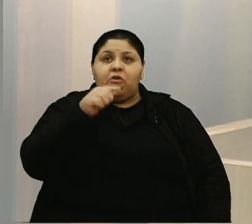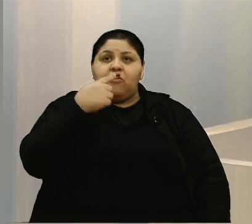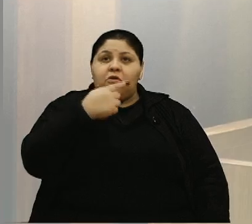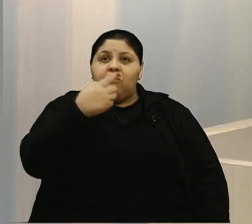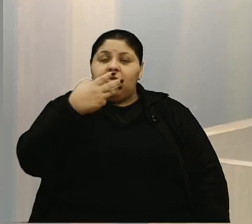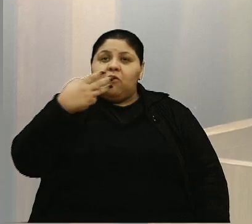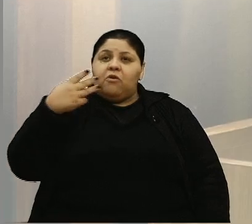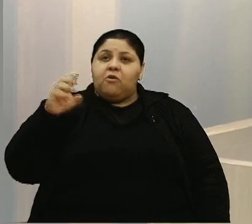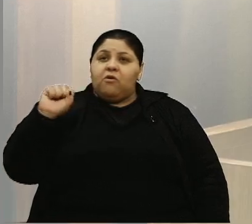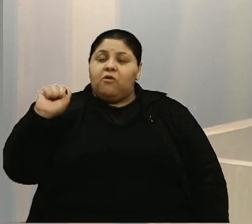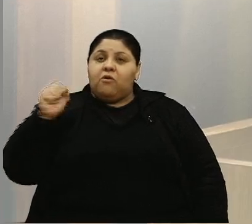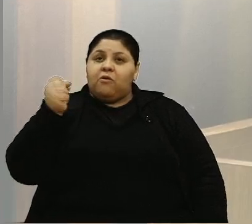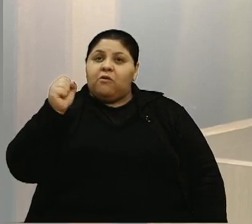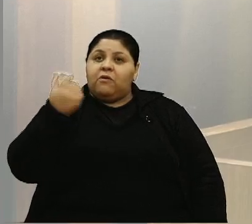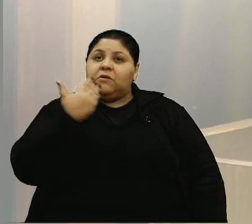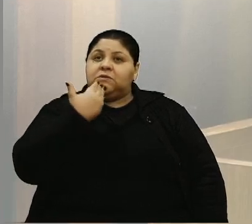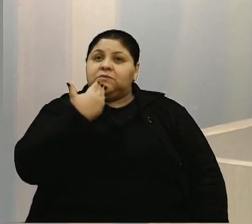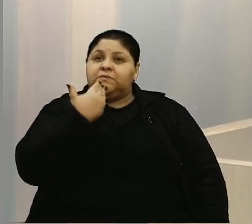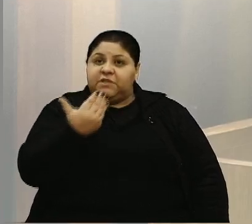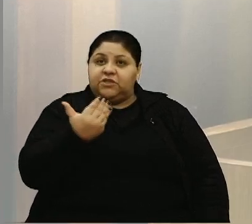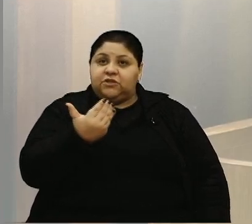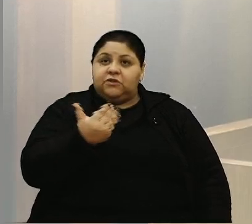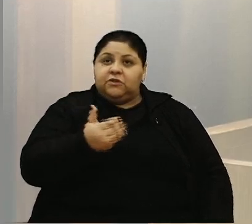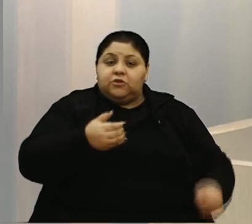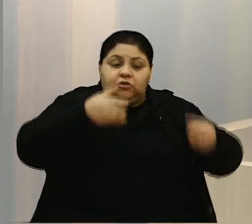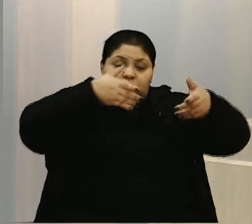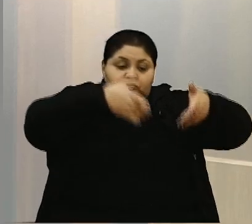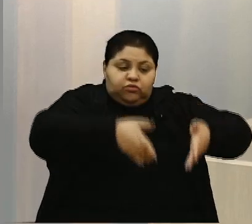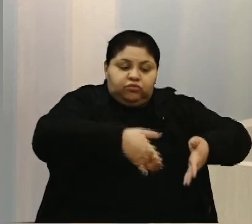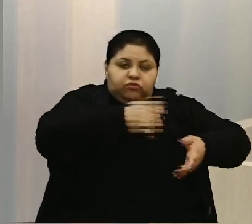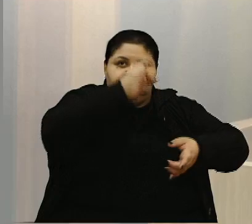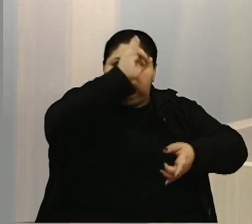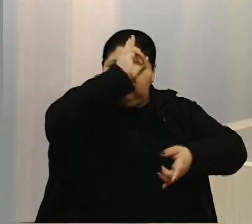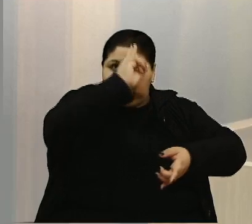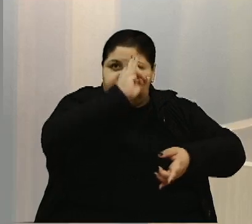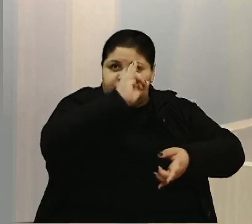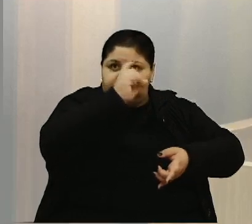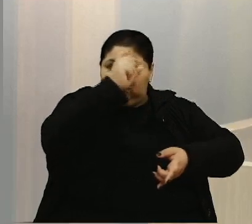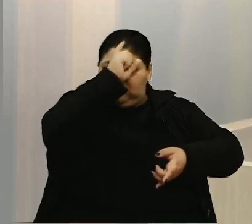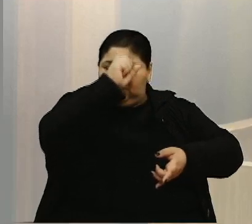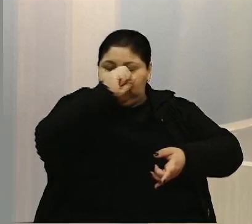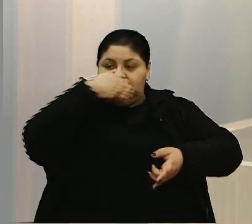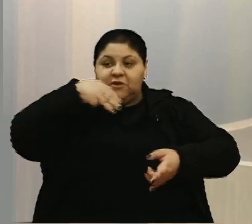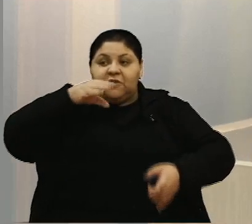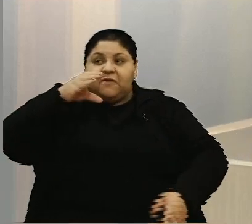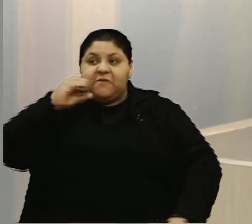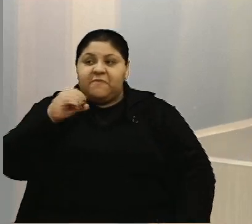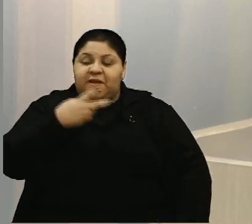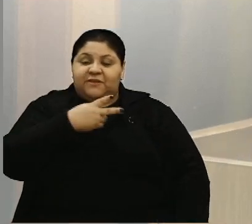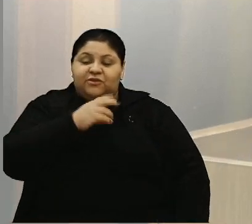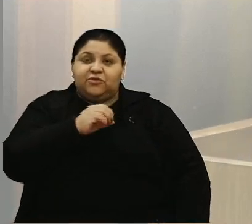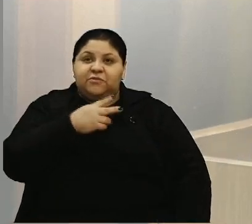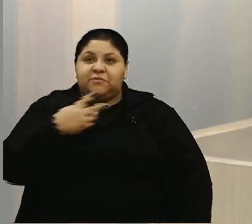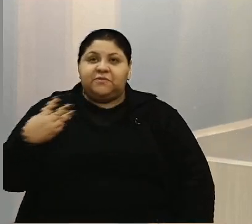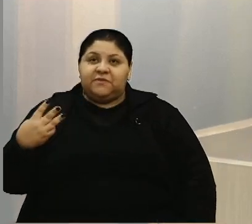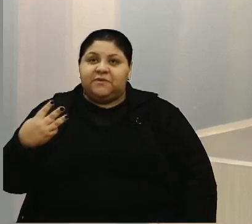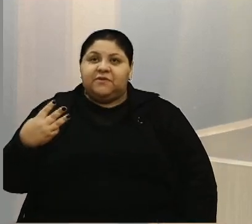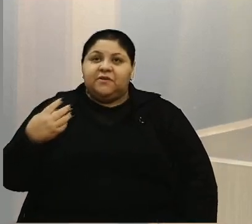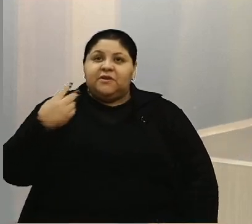3.138 solicitações de internação hospitalar. Em março de 2023, foram